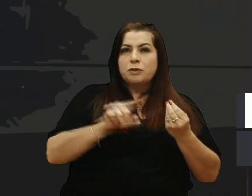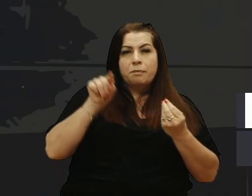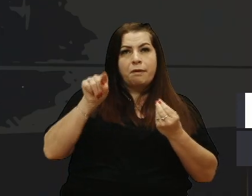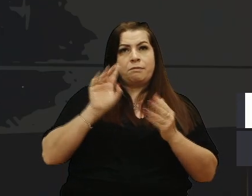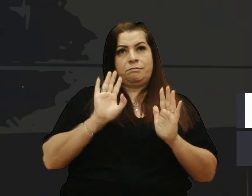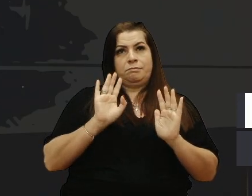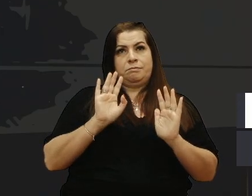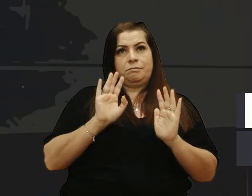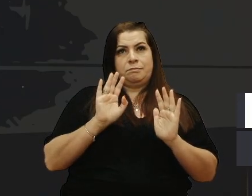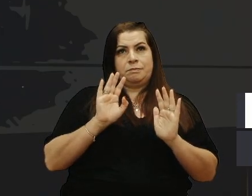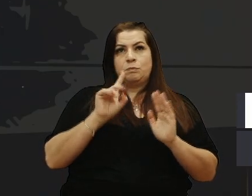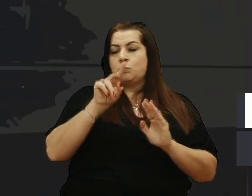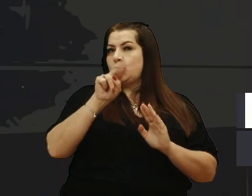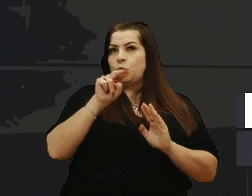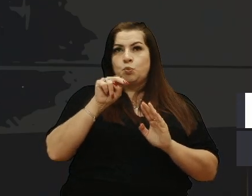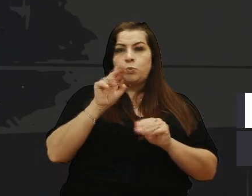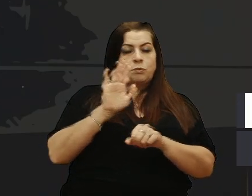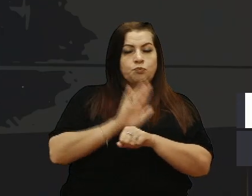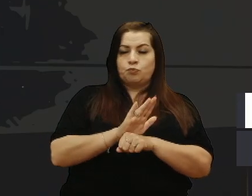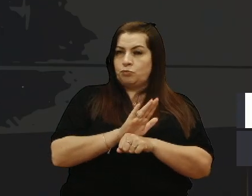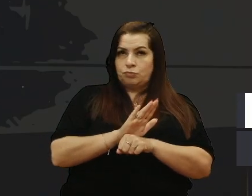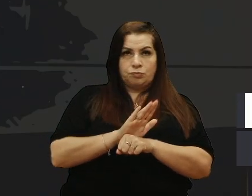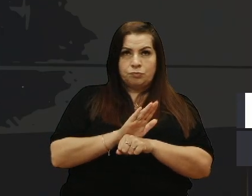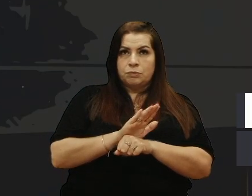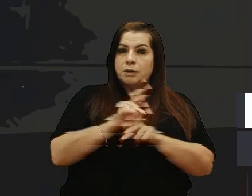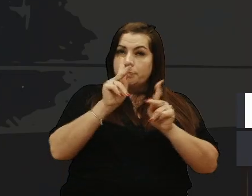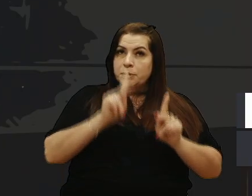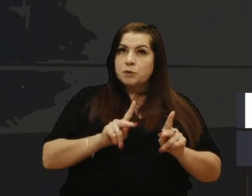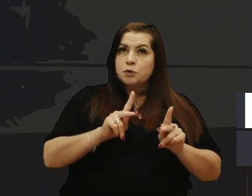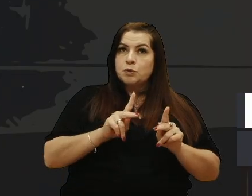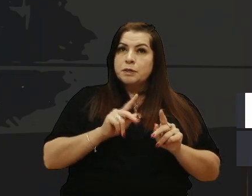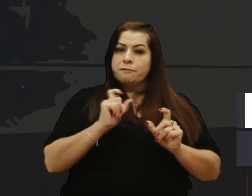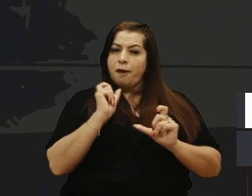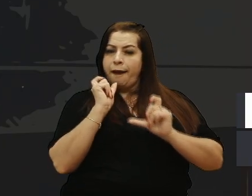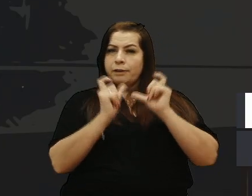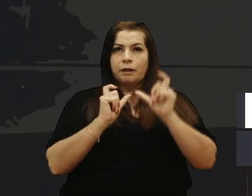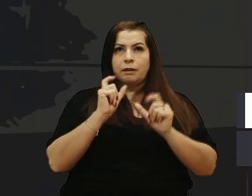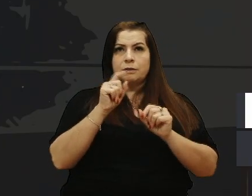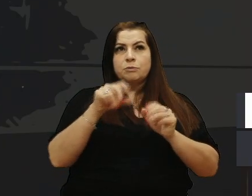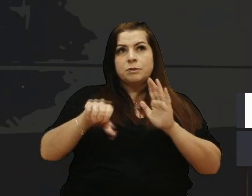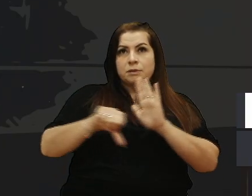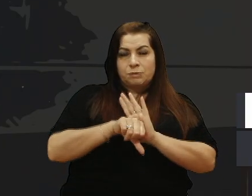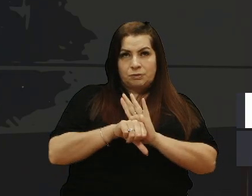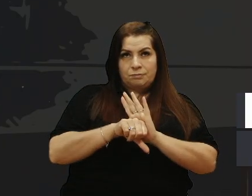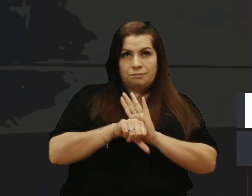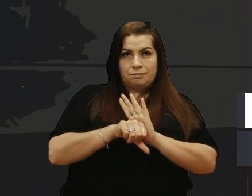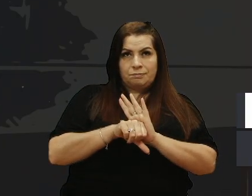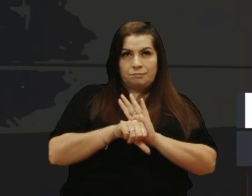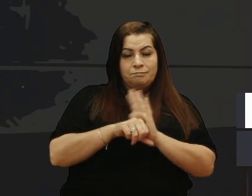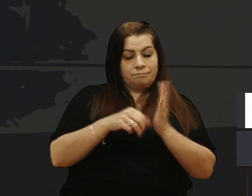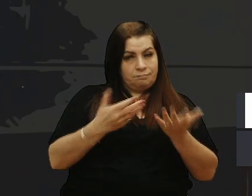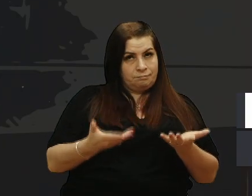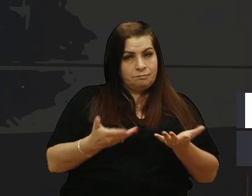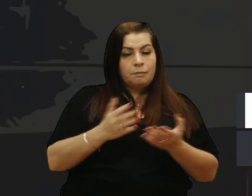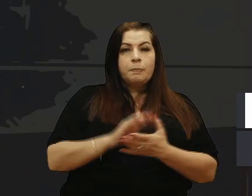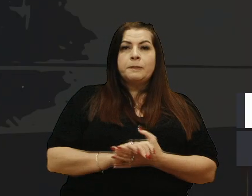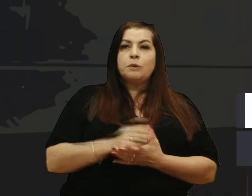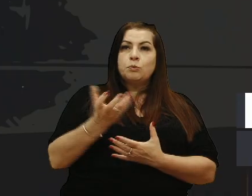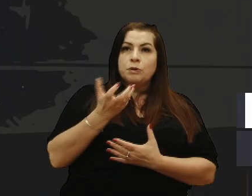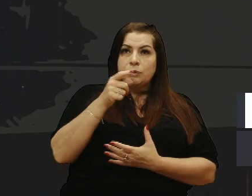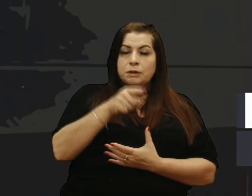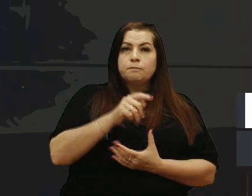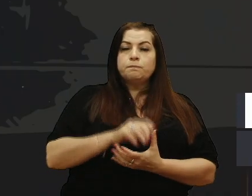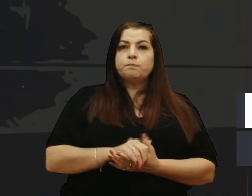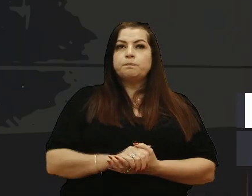eles, mas que nunca ajudam aqueles que foram atacados por esses criminosos. Então eu quero